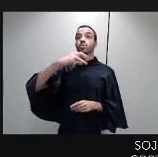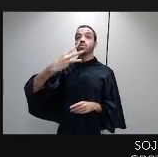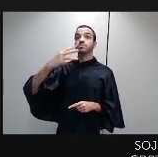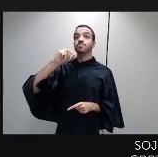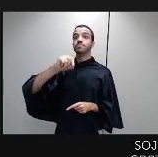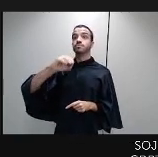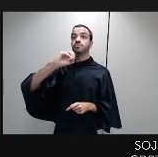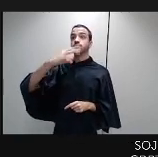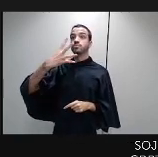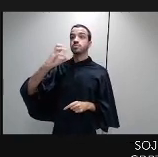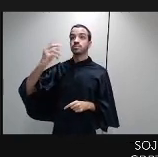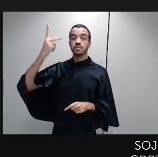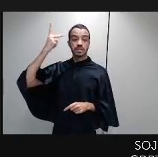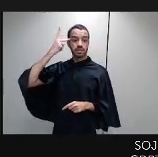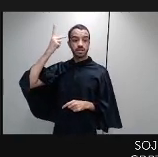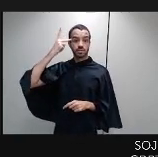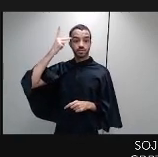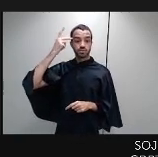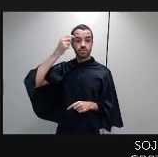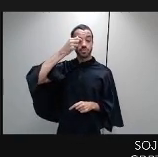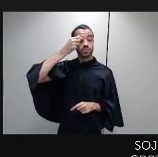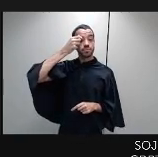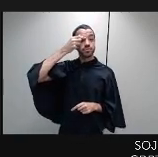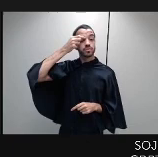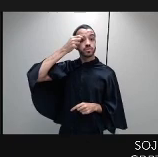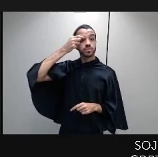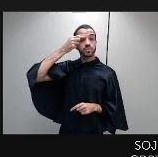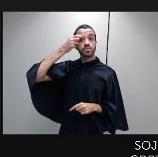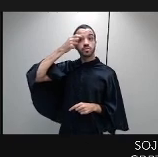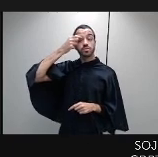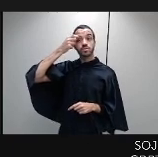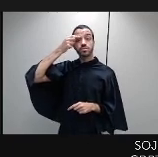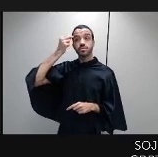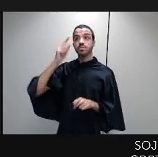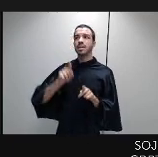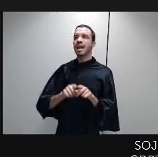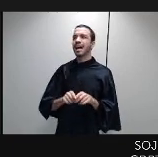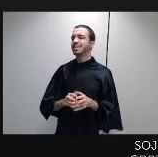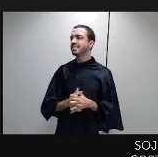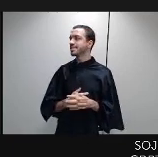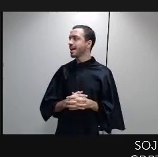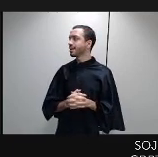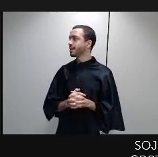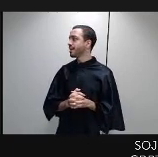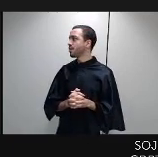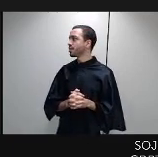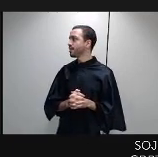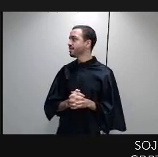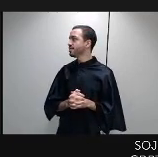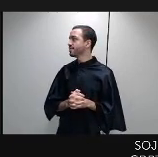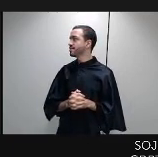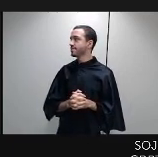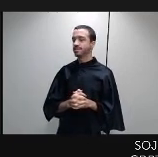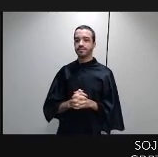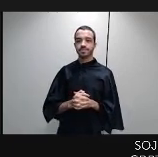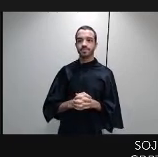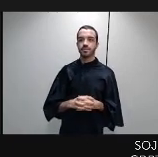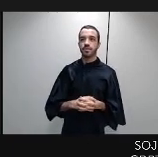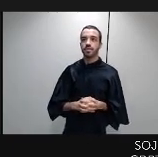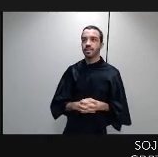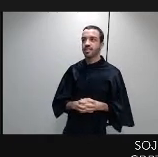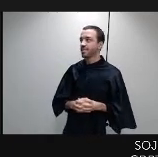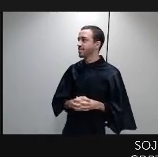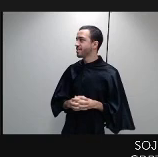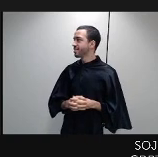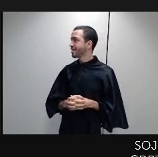é a destaque meu e ali está gremista Regina pela presidência eu com a permissão do bicho da